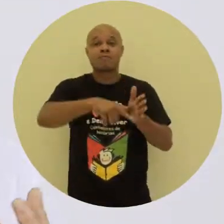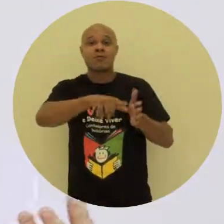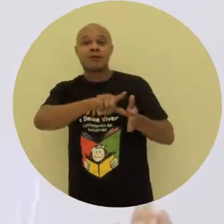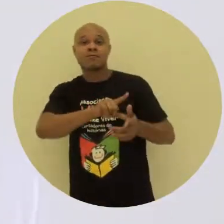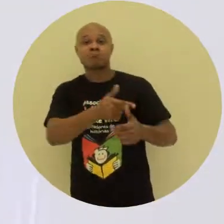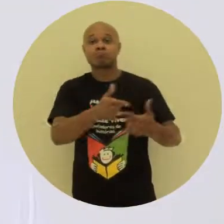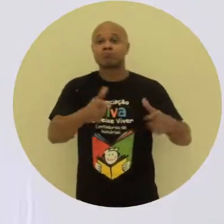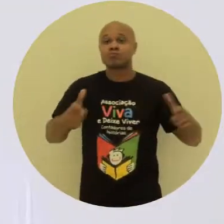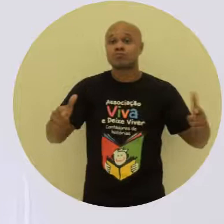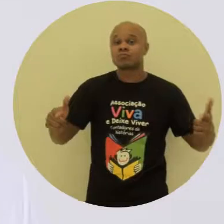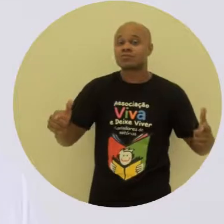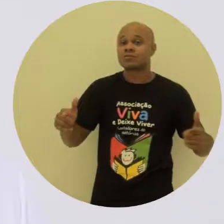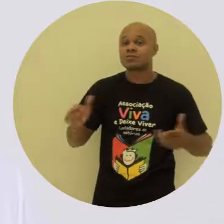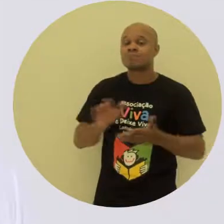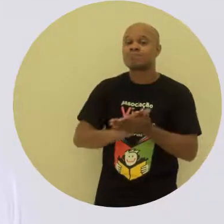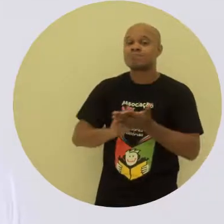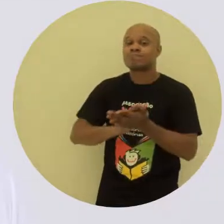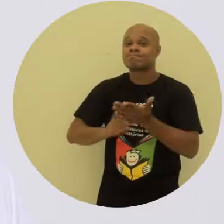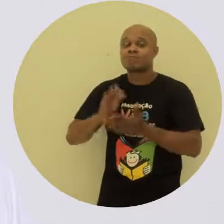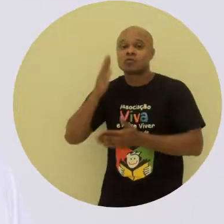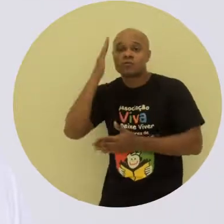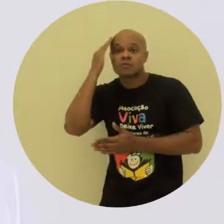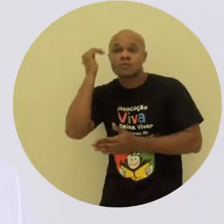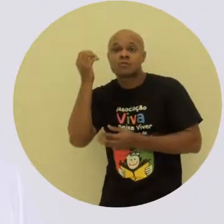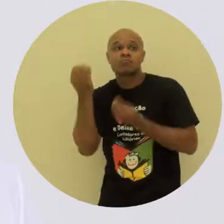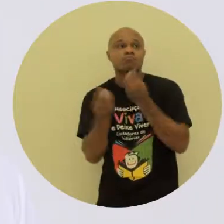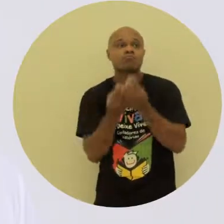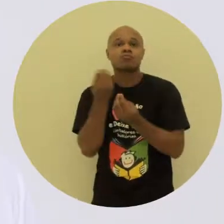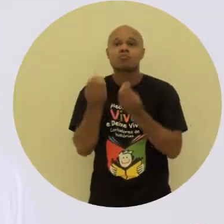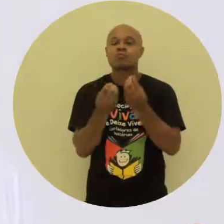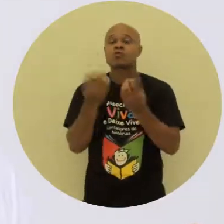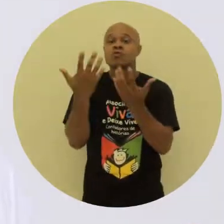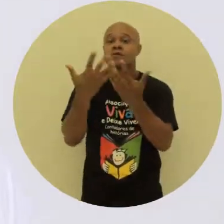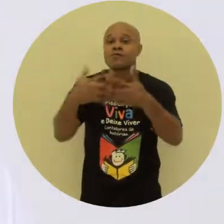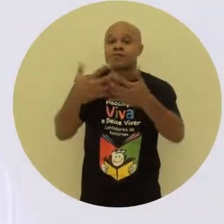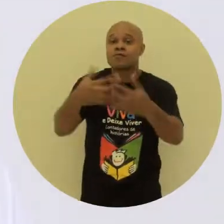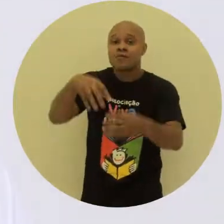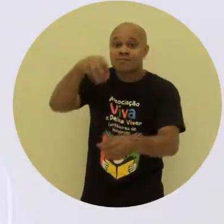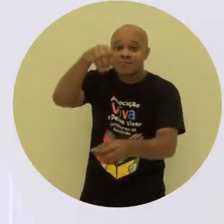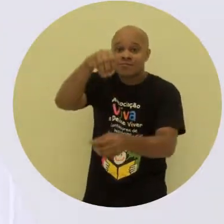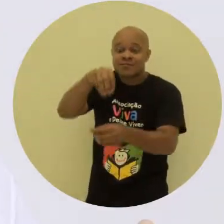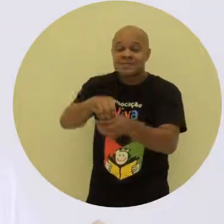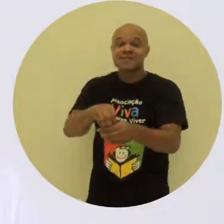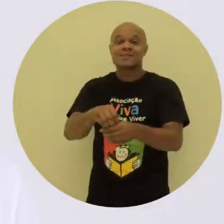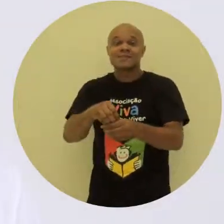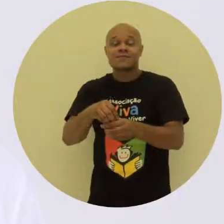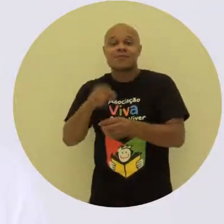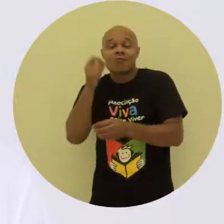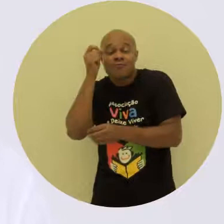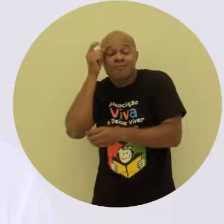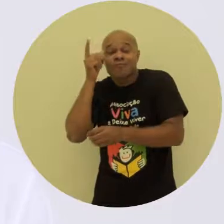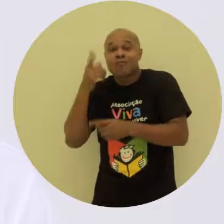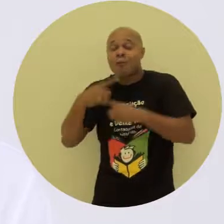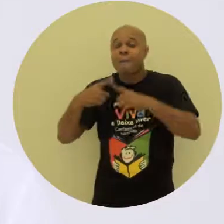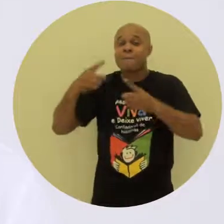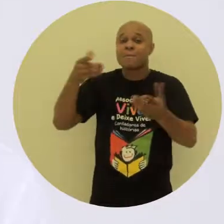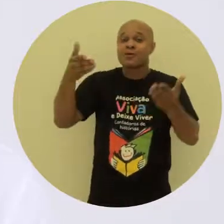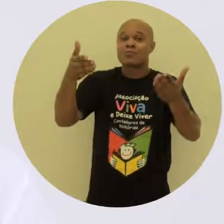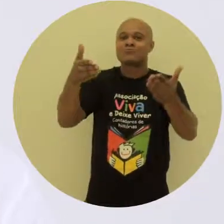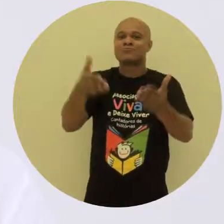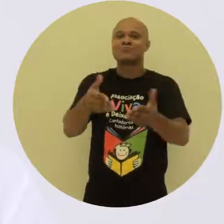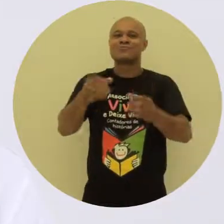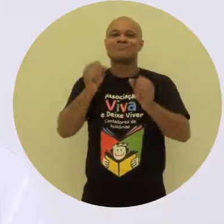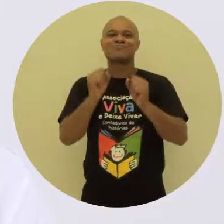tinha noção do que acontecia nas ações lúdicas, nas ações culturais, hoje nós